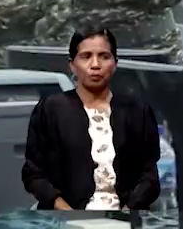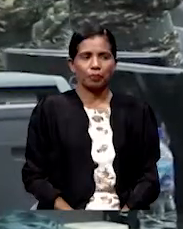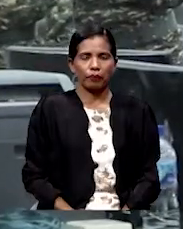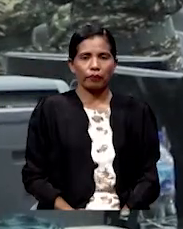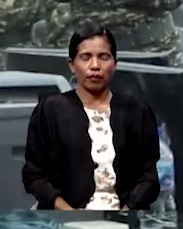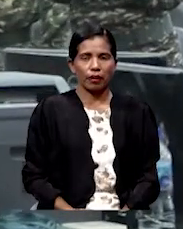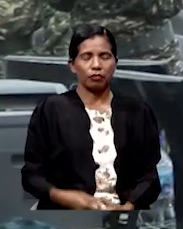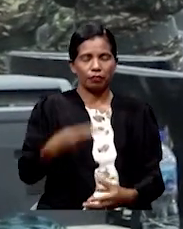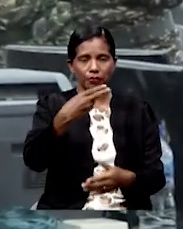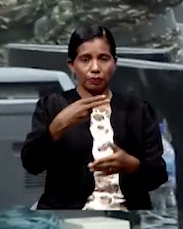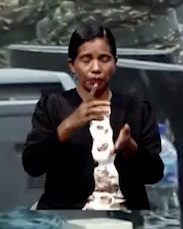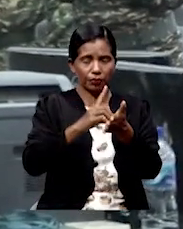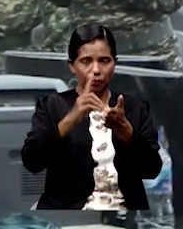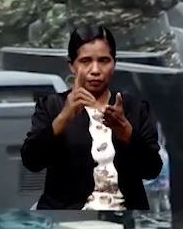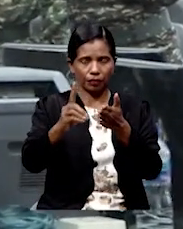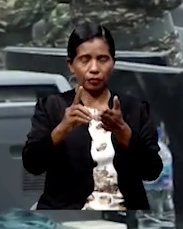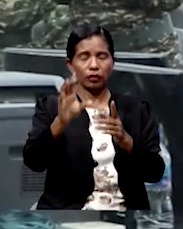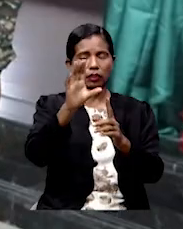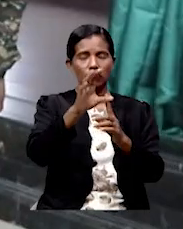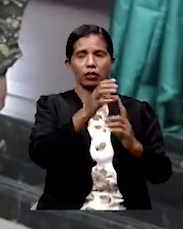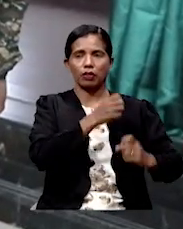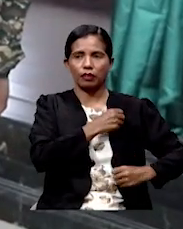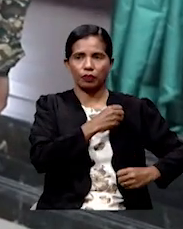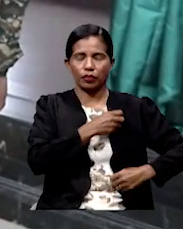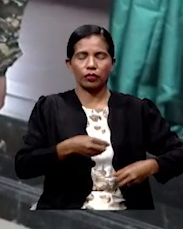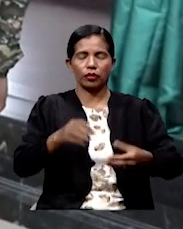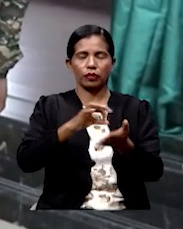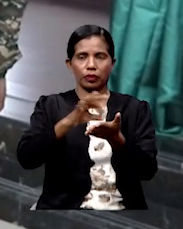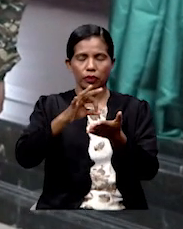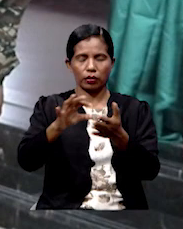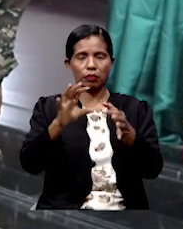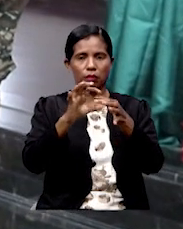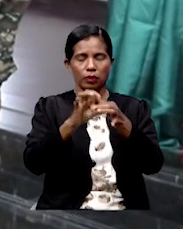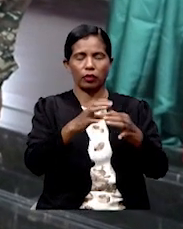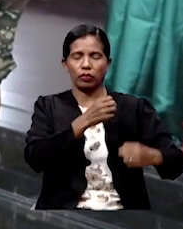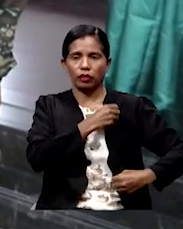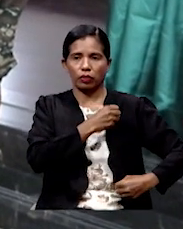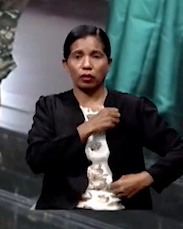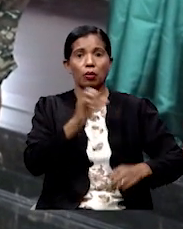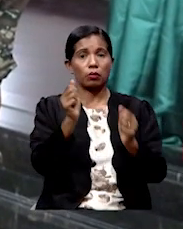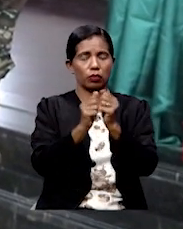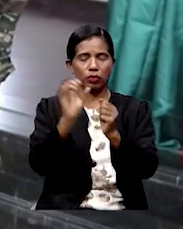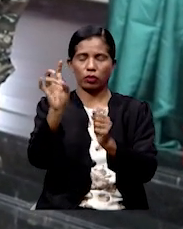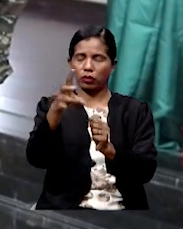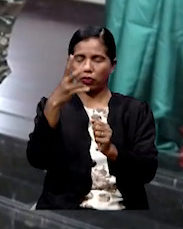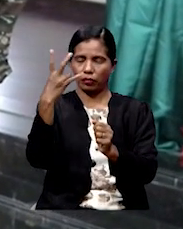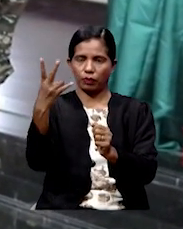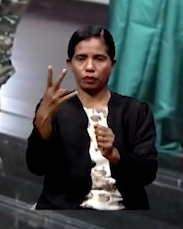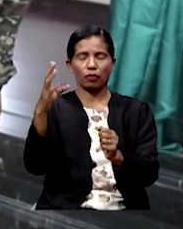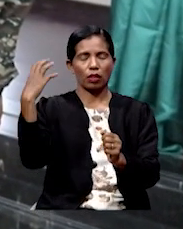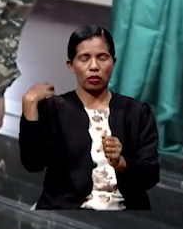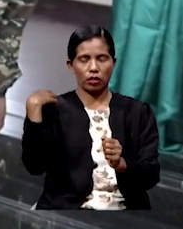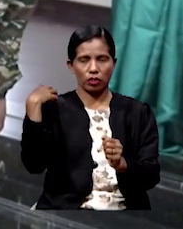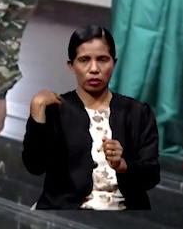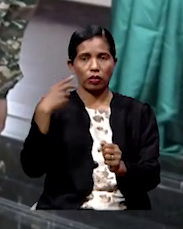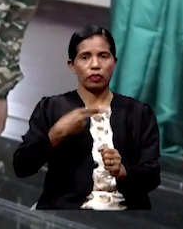E a quinta semana, né, comando FFDTL, halau promoção, ba membro Força Armada na Ensino Xinhito e a quartel-general Força Armada